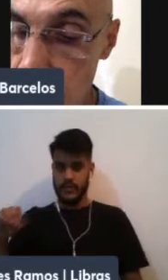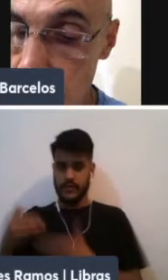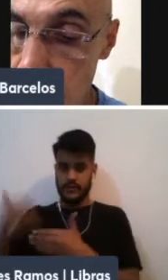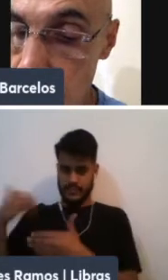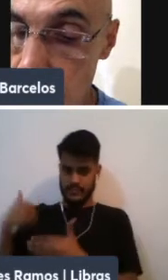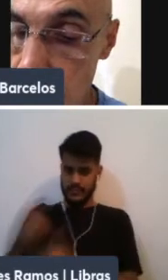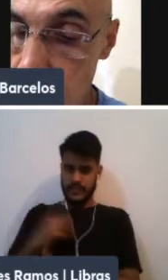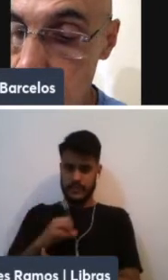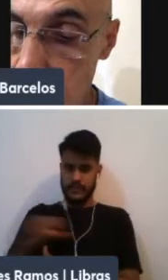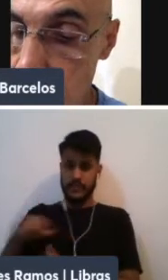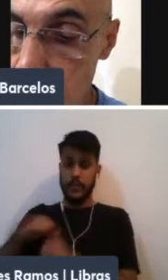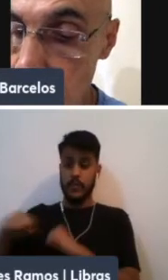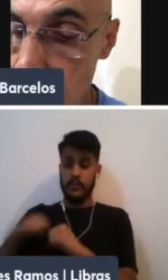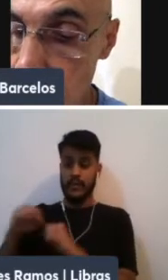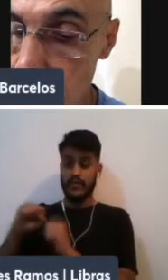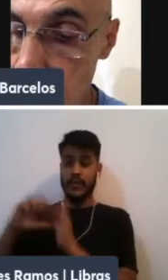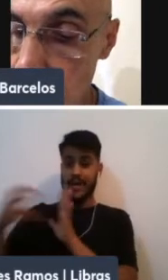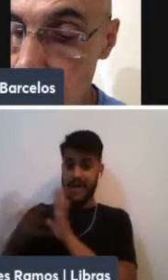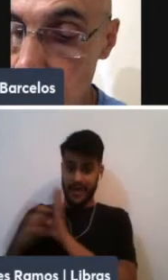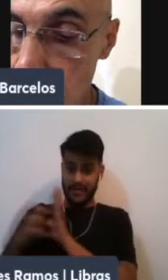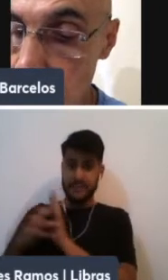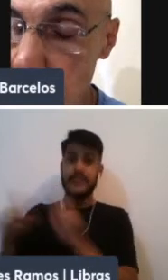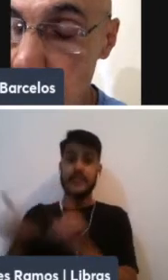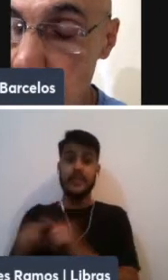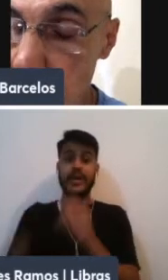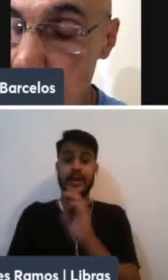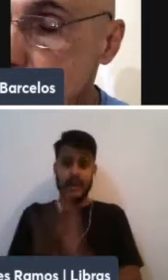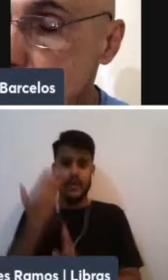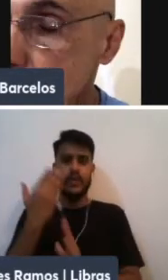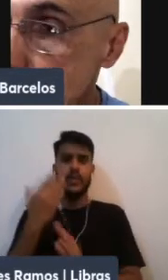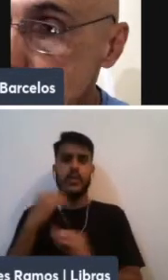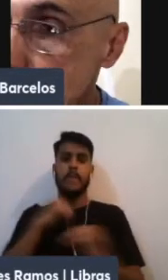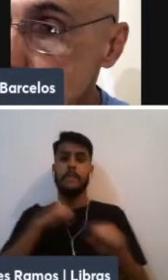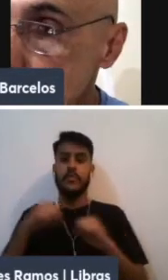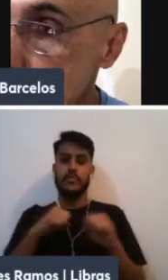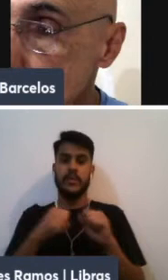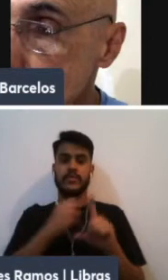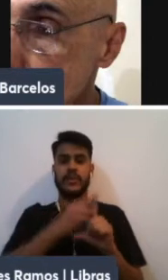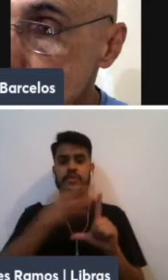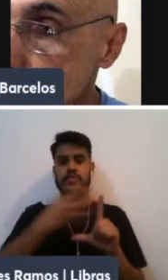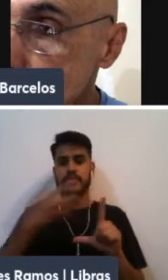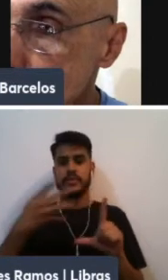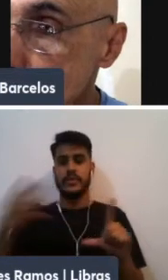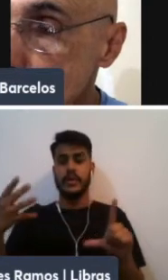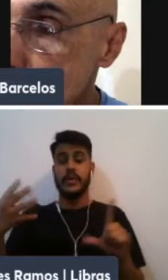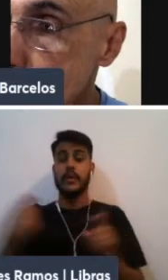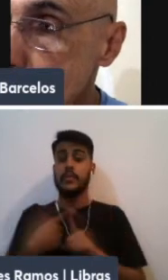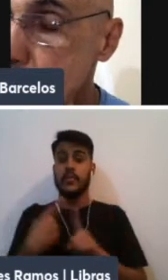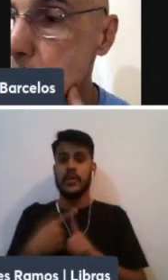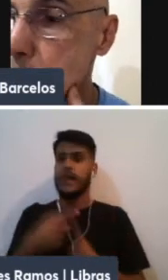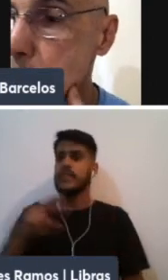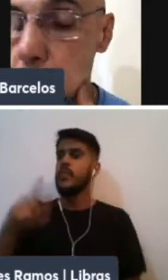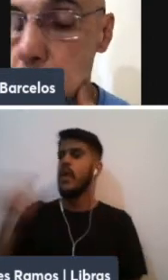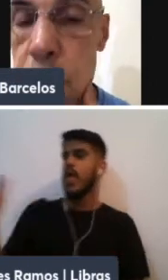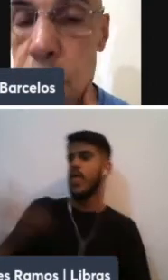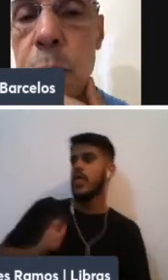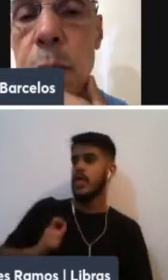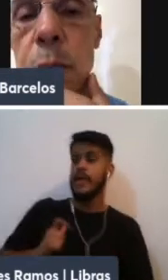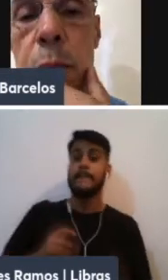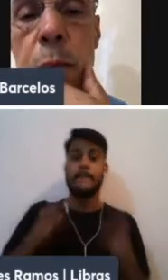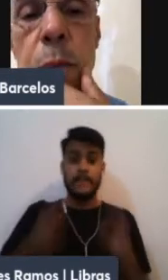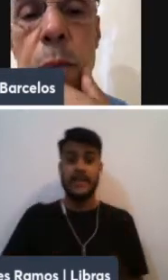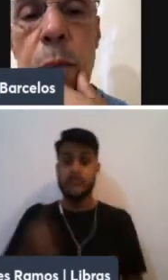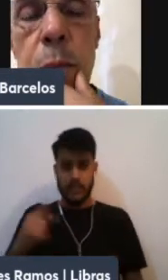trouxe o movimento LGBT de volta, de certo modo. Porque eles começaram, né? Não é um estigma, vamos brigar. E eu lembro